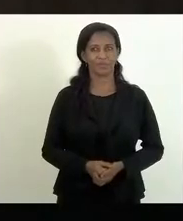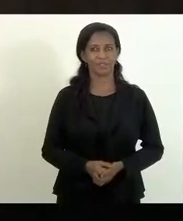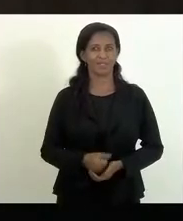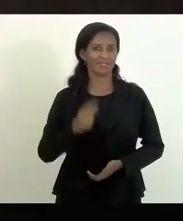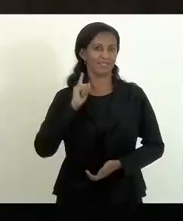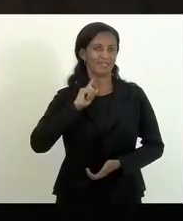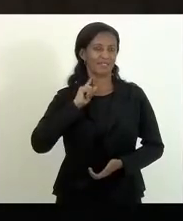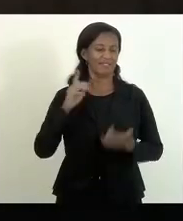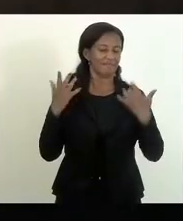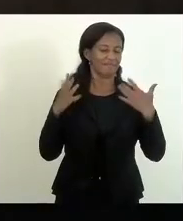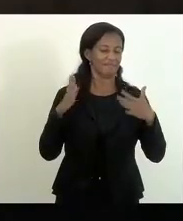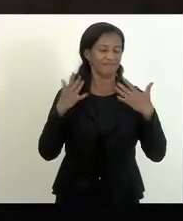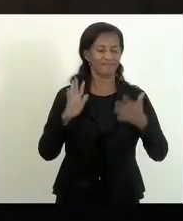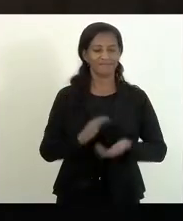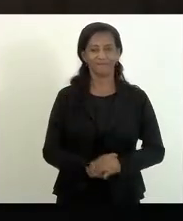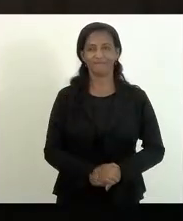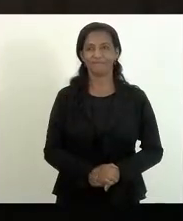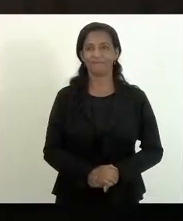rubro-negras.